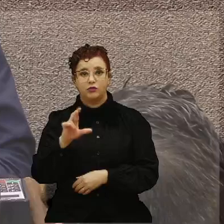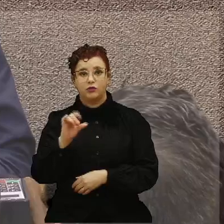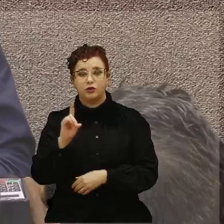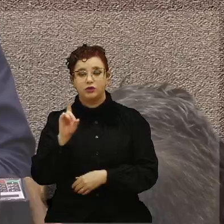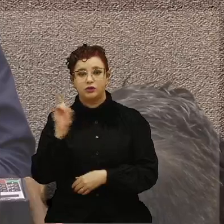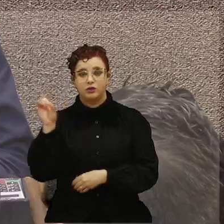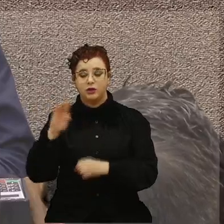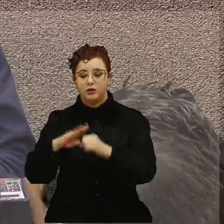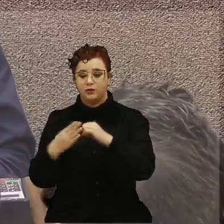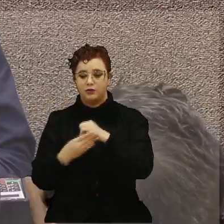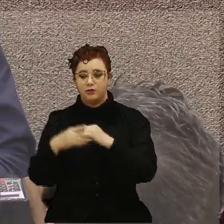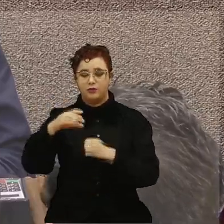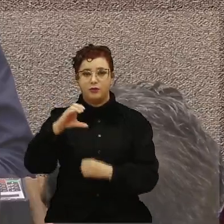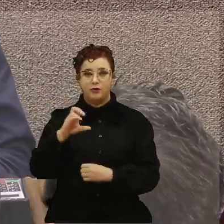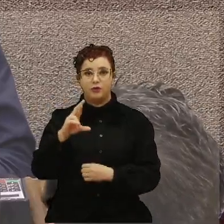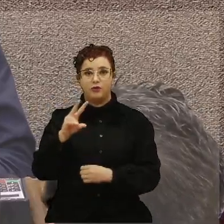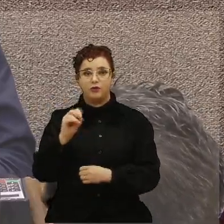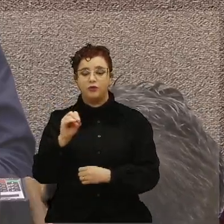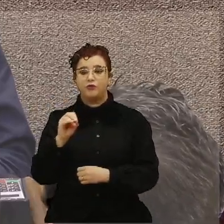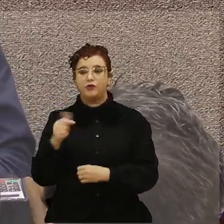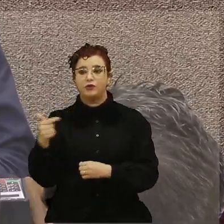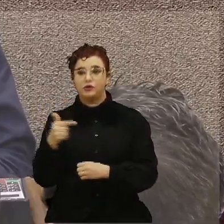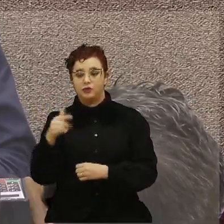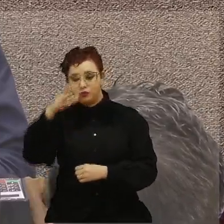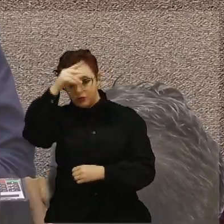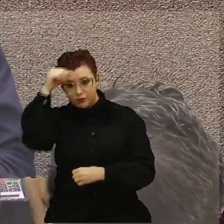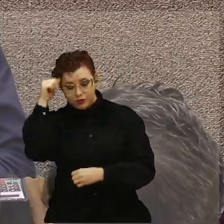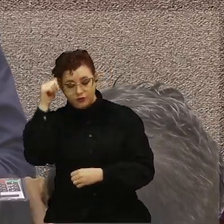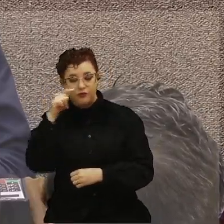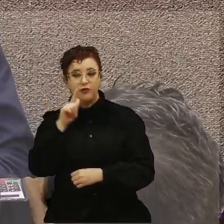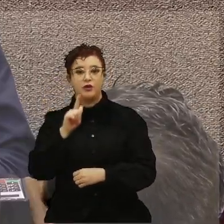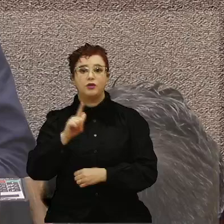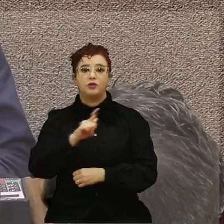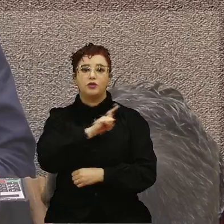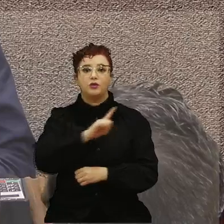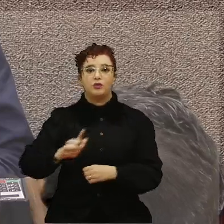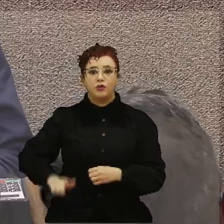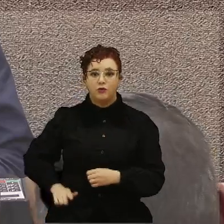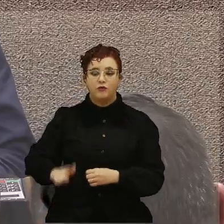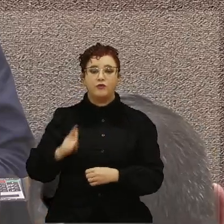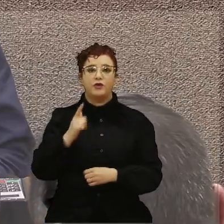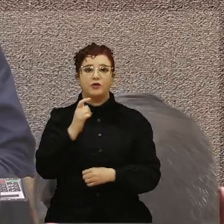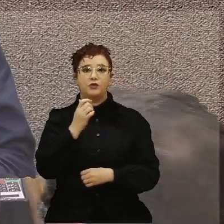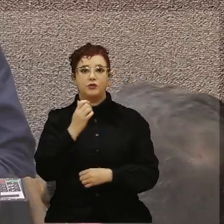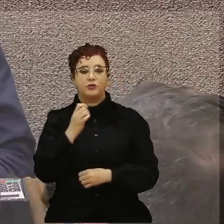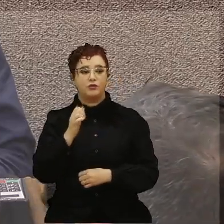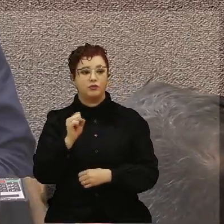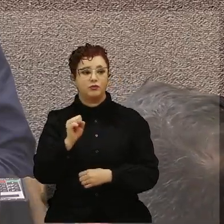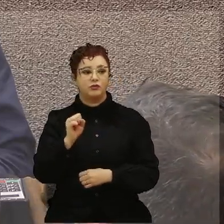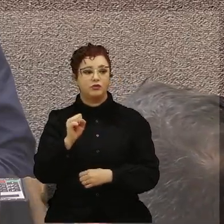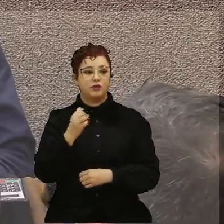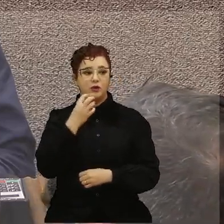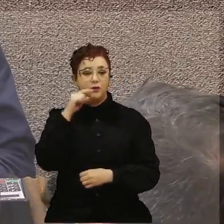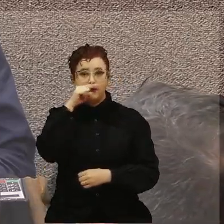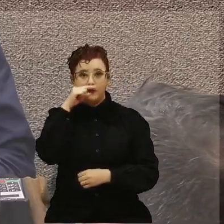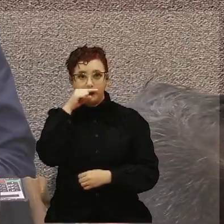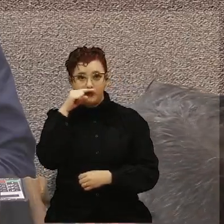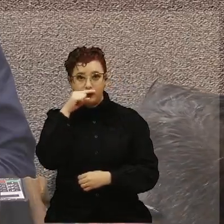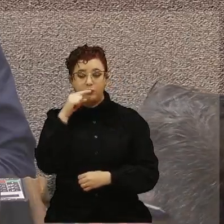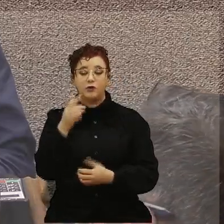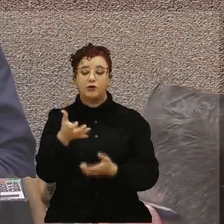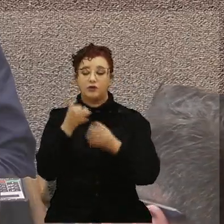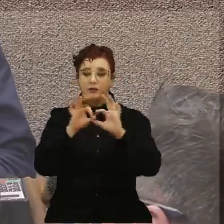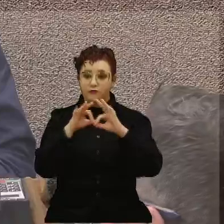foi subprefeito no governo Sartori, e desejar a todos os familiares que encontrem em Deus o conforto